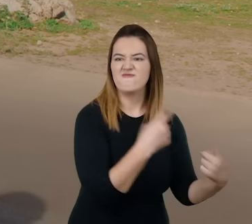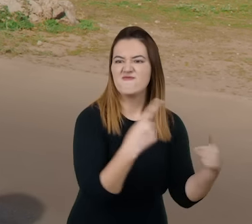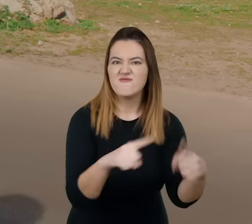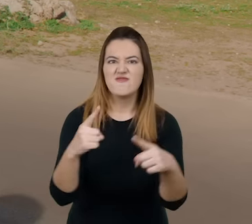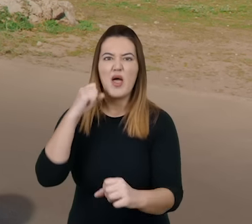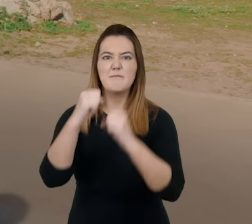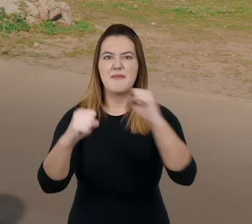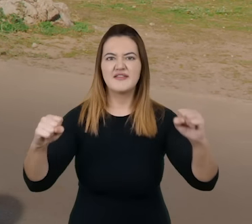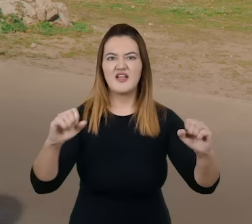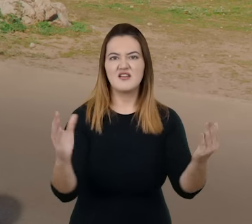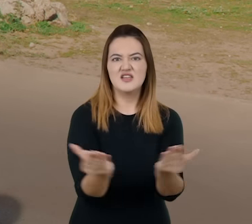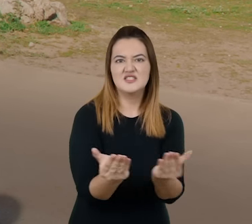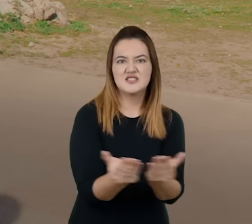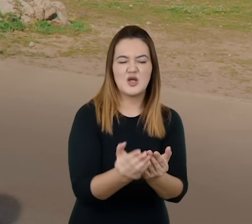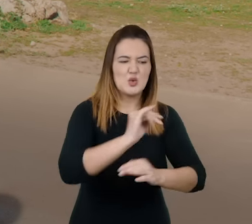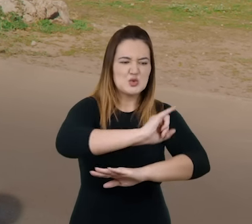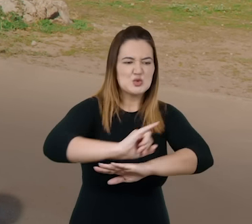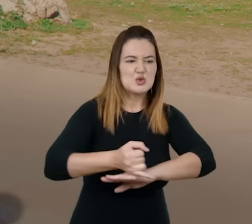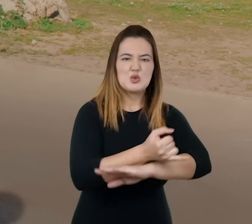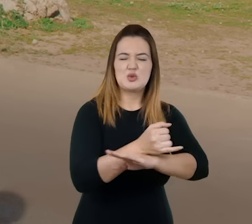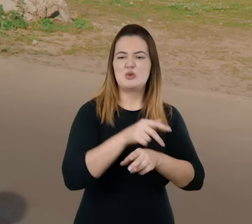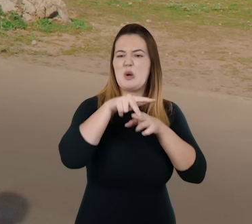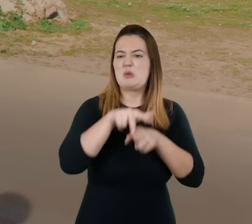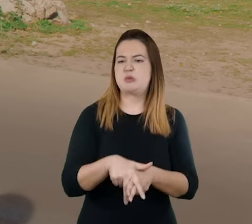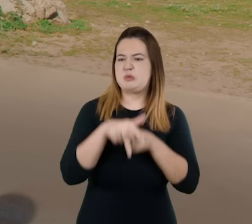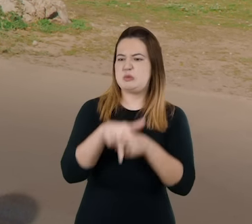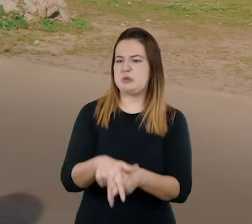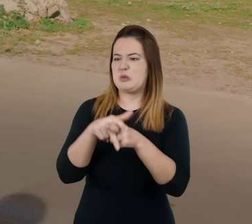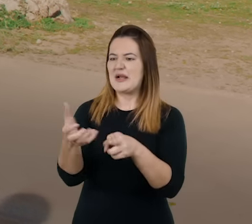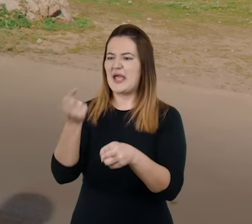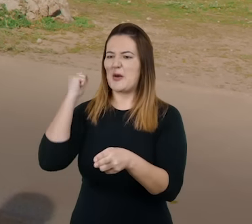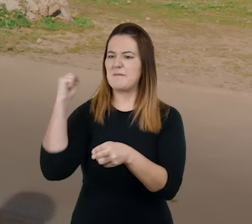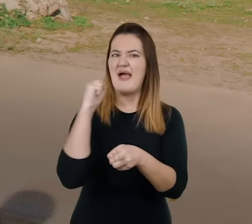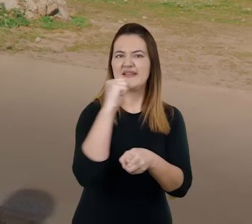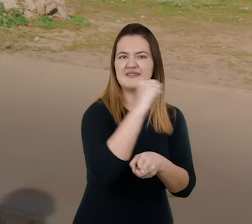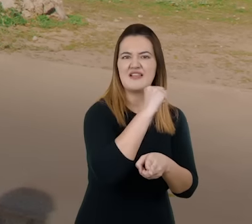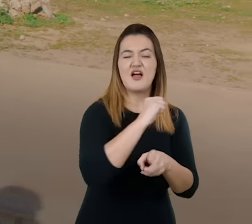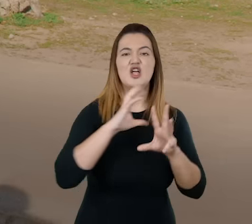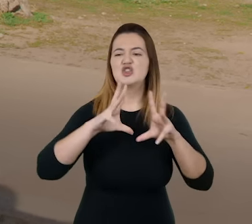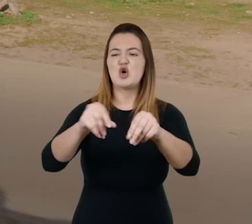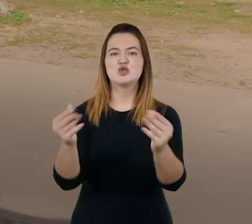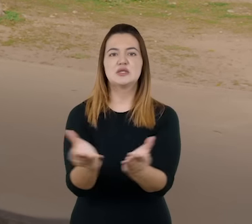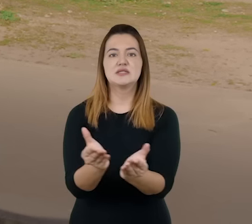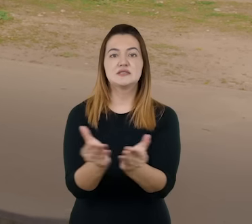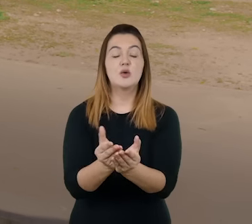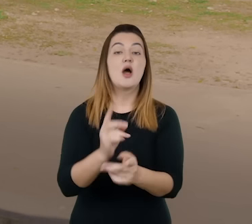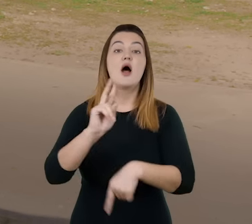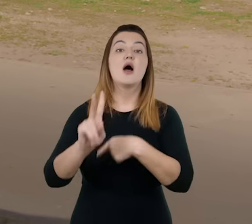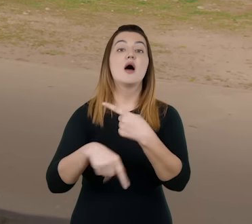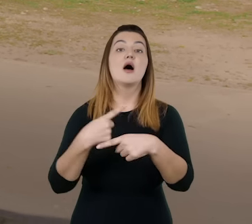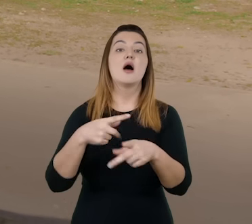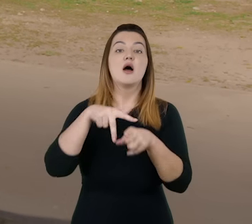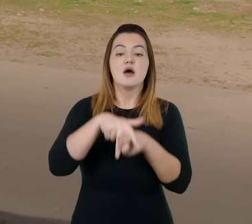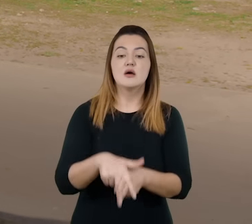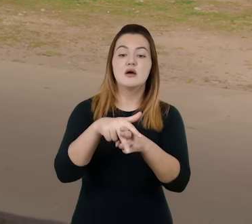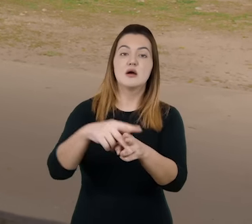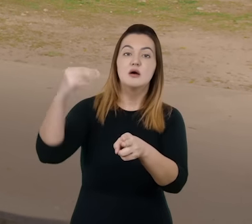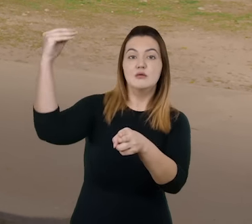ali de Jerusalém para perseguir os seguidores de Jesus de Nazaré. Tem um encontro com aquela luz que lhe